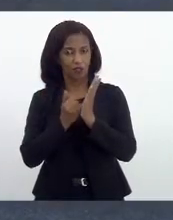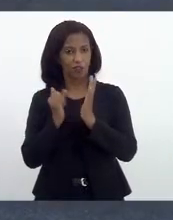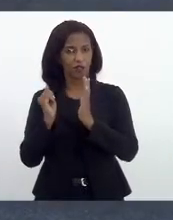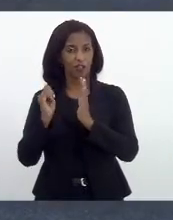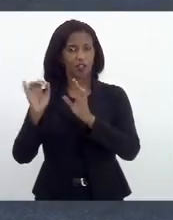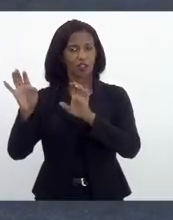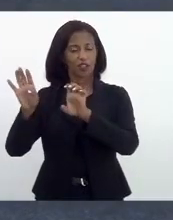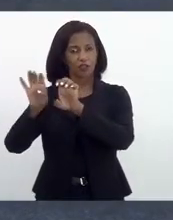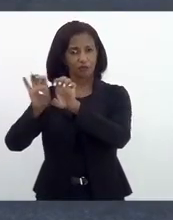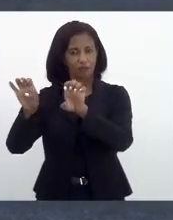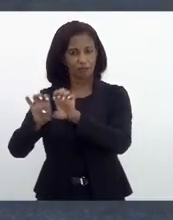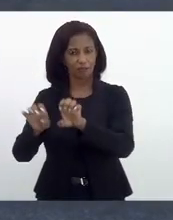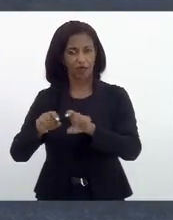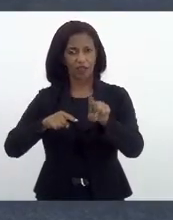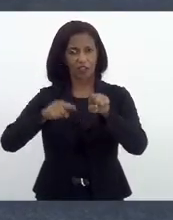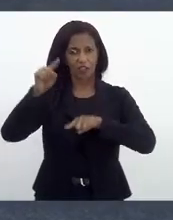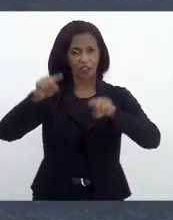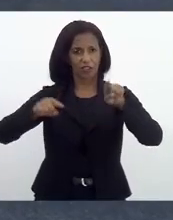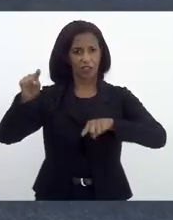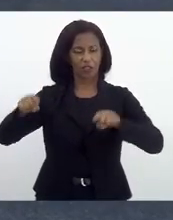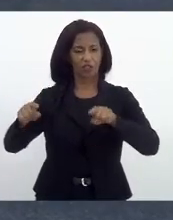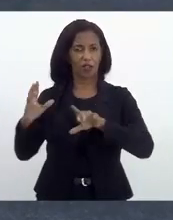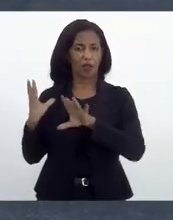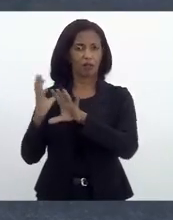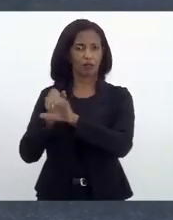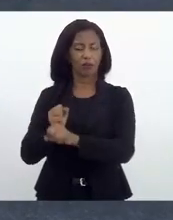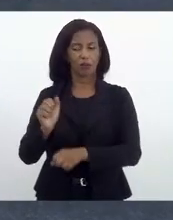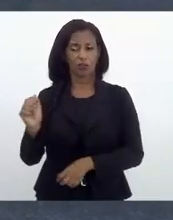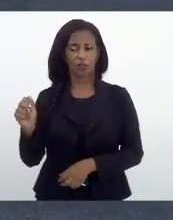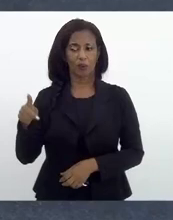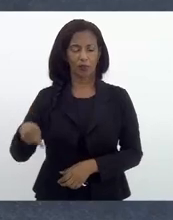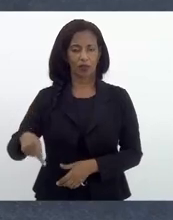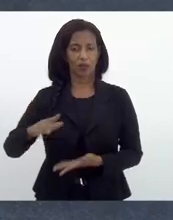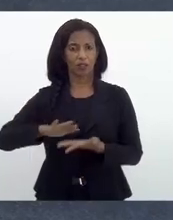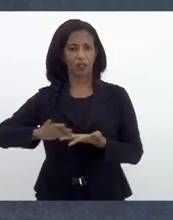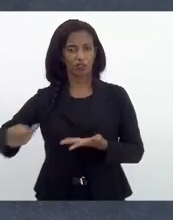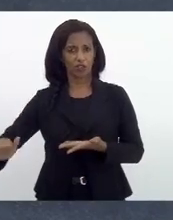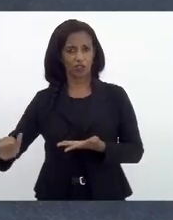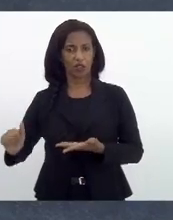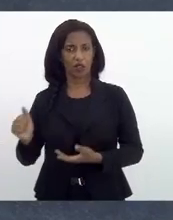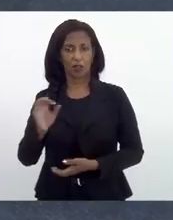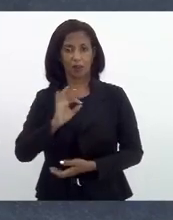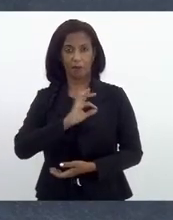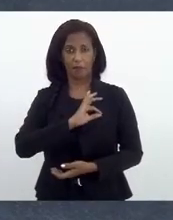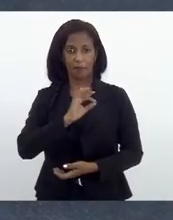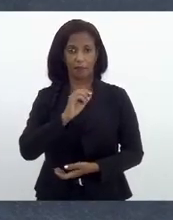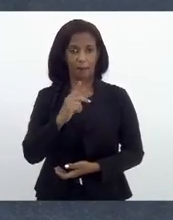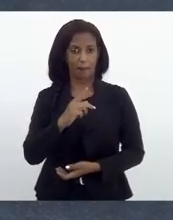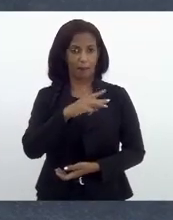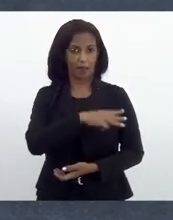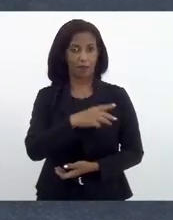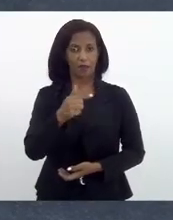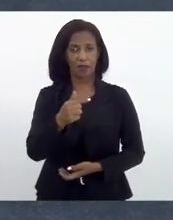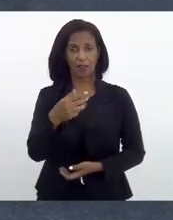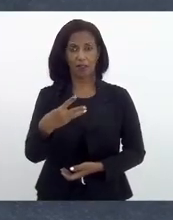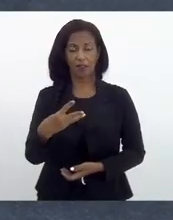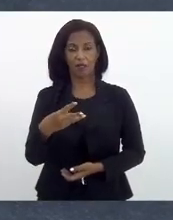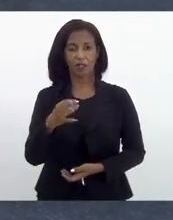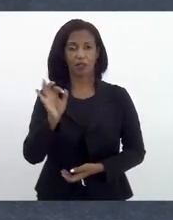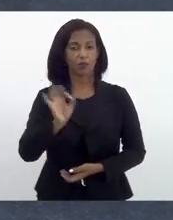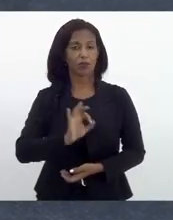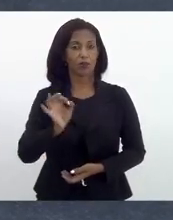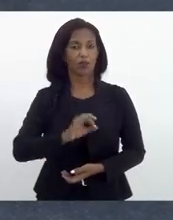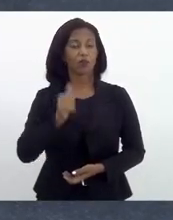Fazenda aponto que a totalidade dos aposentados excluindo os servidores da PM 73% são de